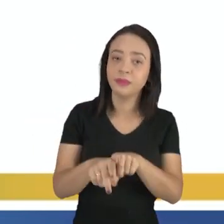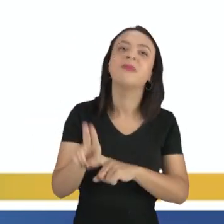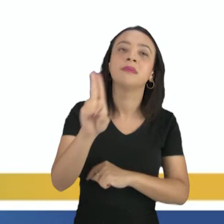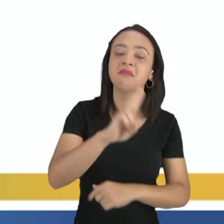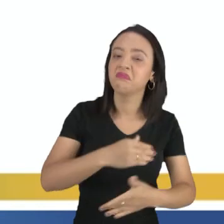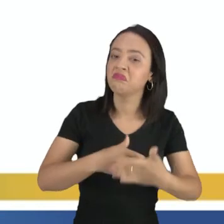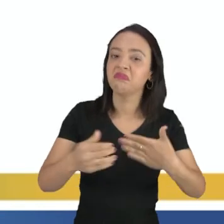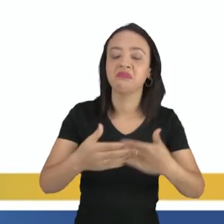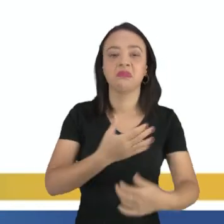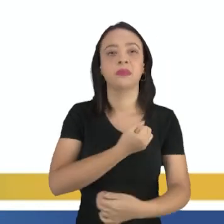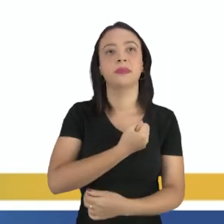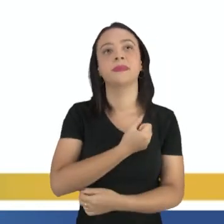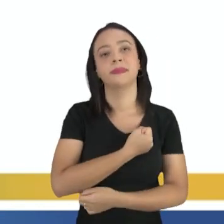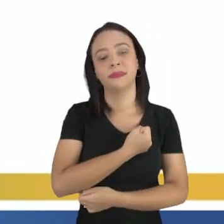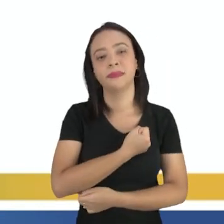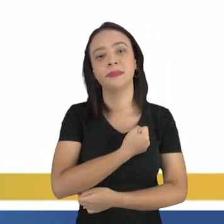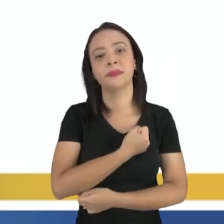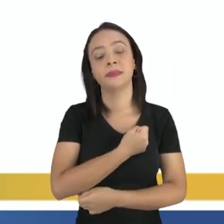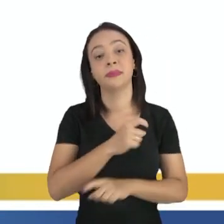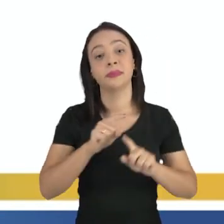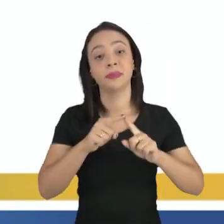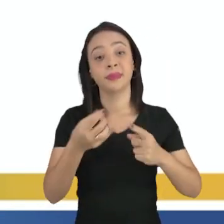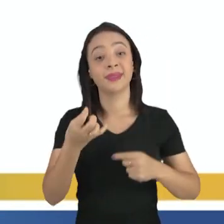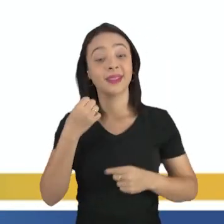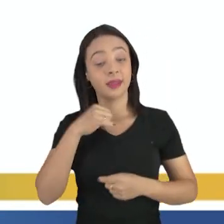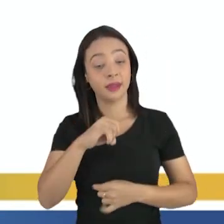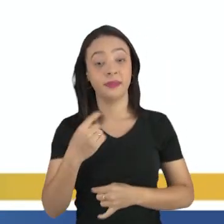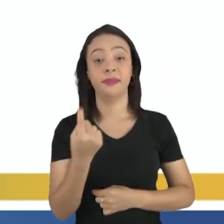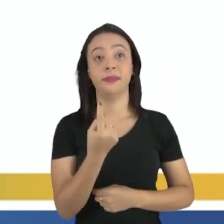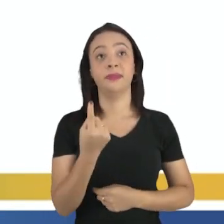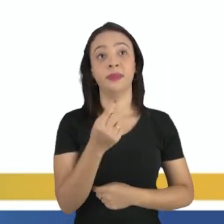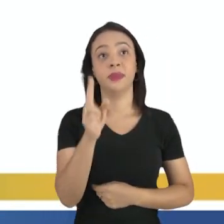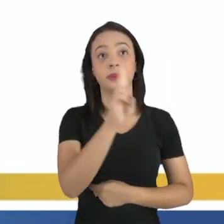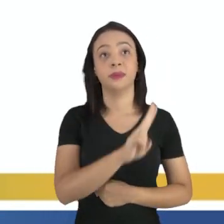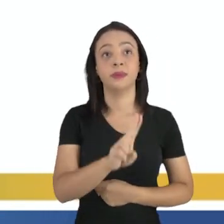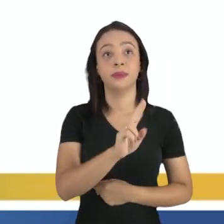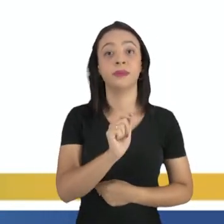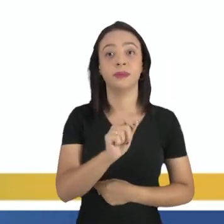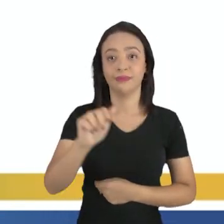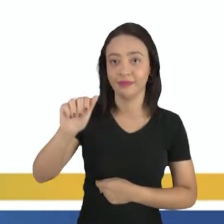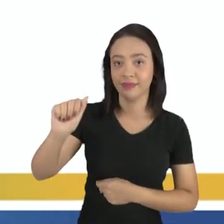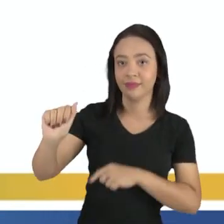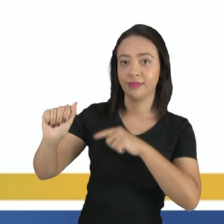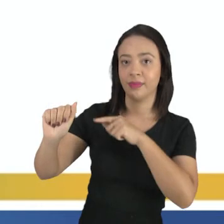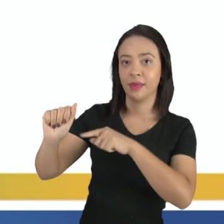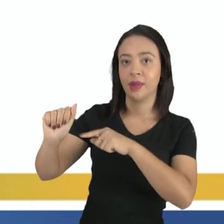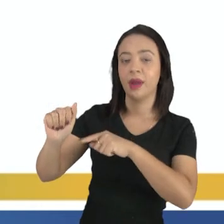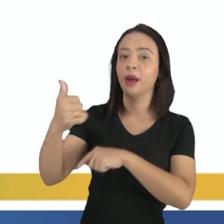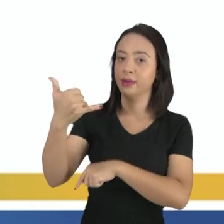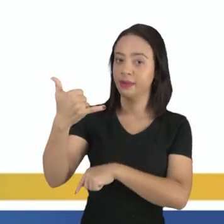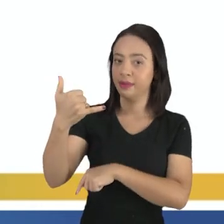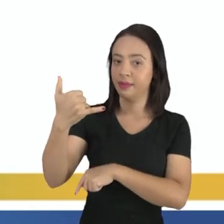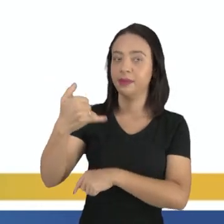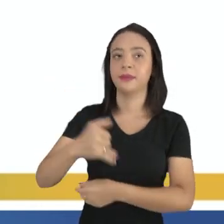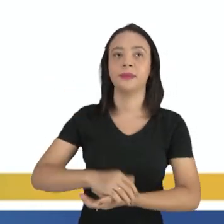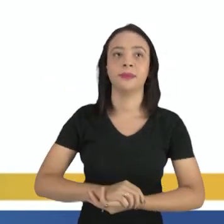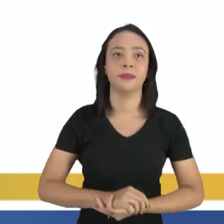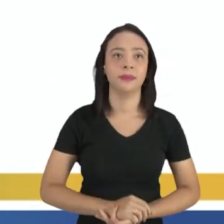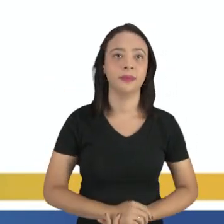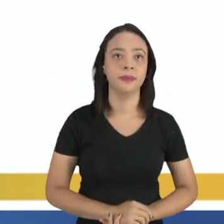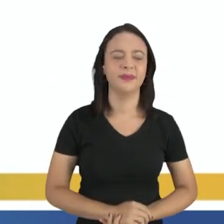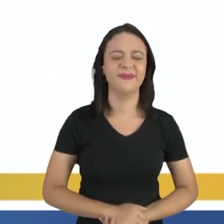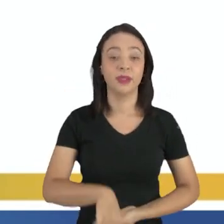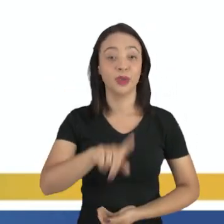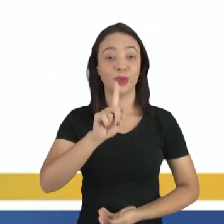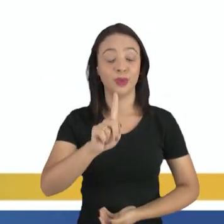qualquer numeral, mas como está no singular, a gente vai usar o a, ok? A pen or a pen,